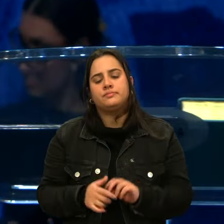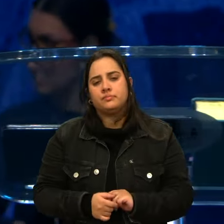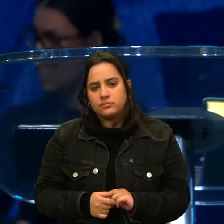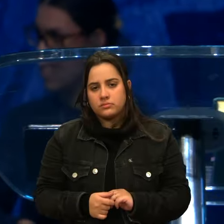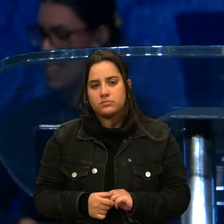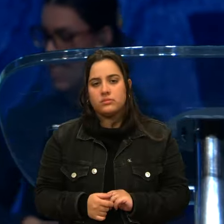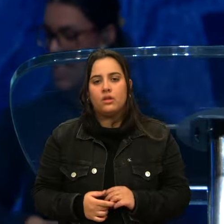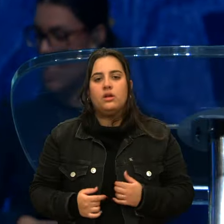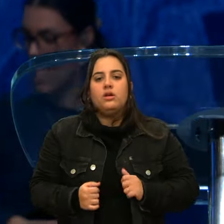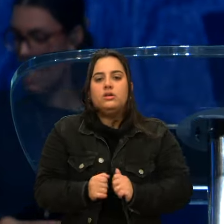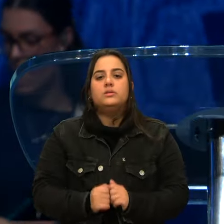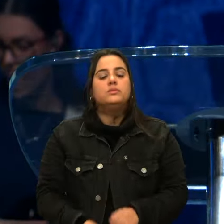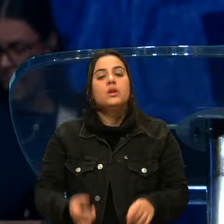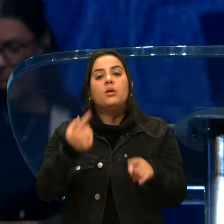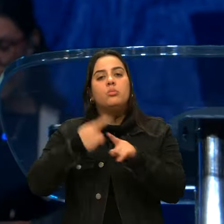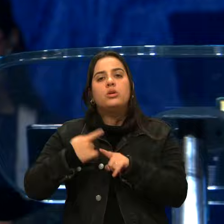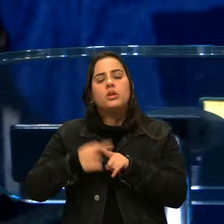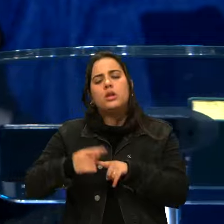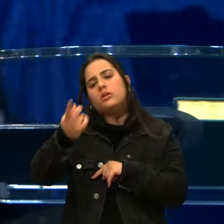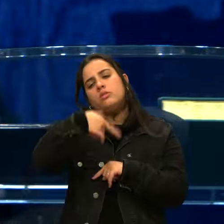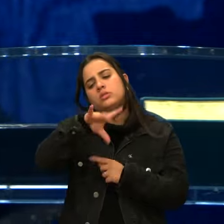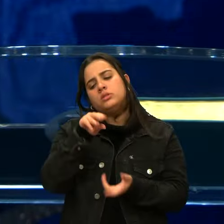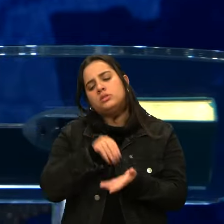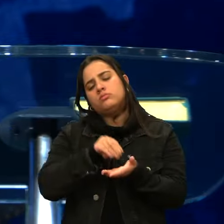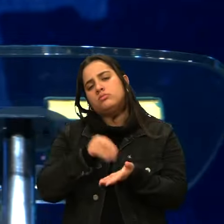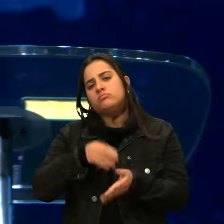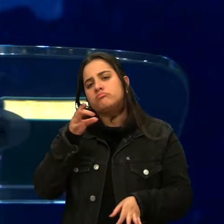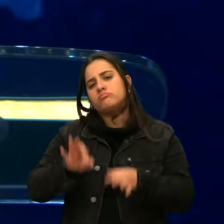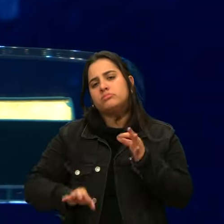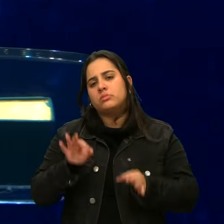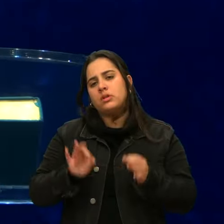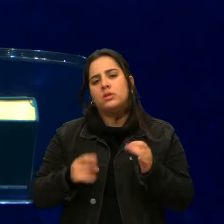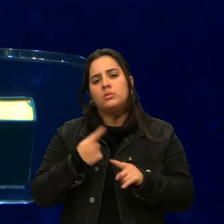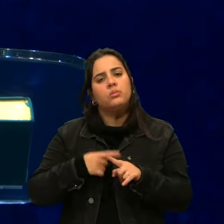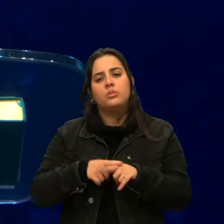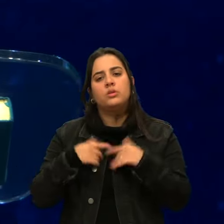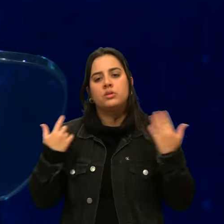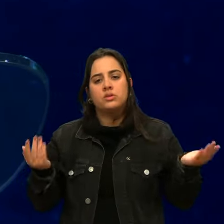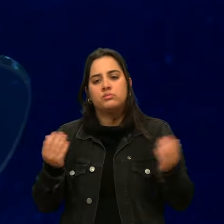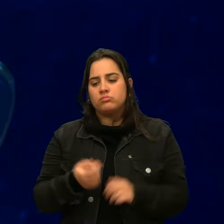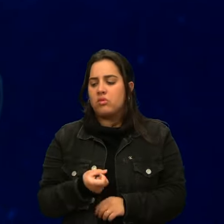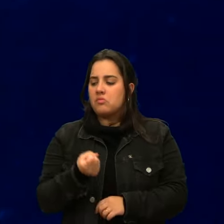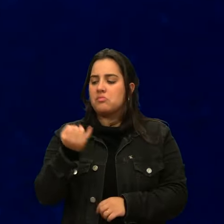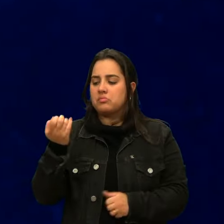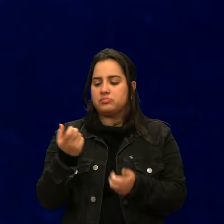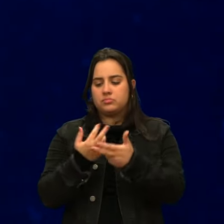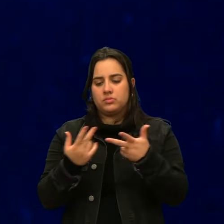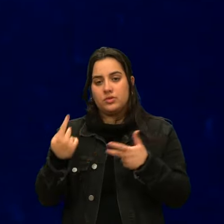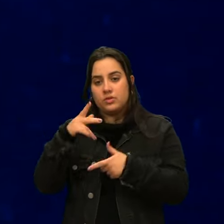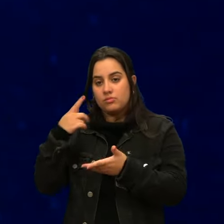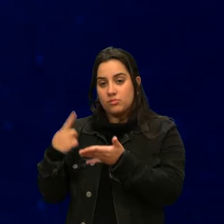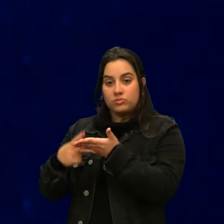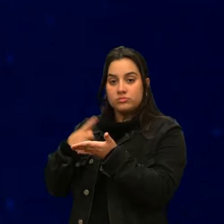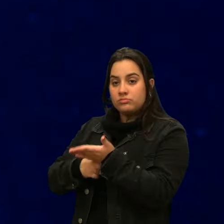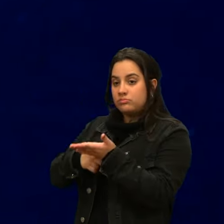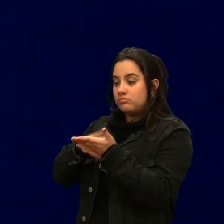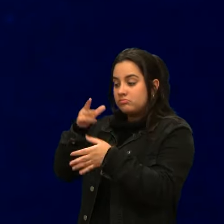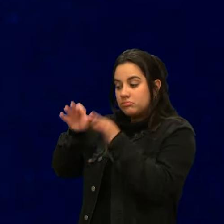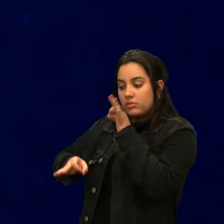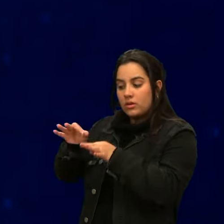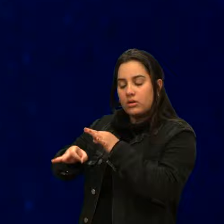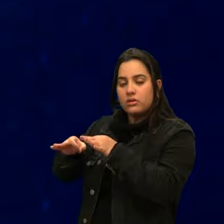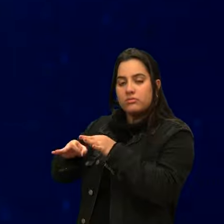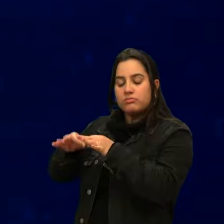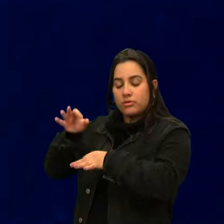feito você não ser íntegro? Quais têm sido as coisas no seu compromisso com a integridade que tem